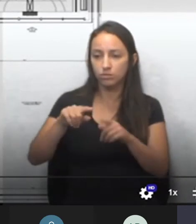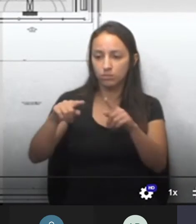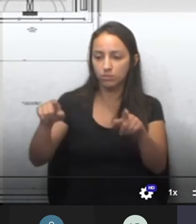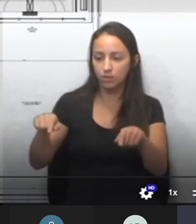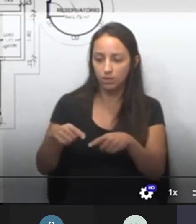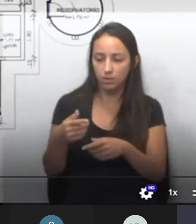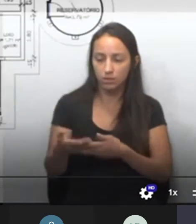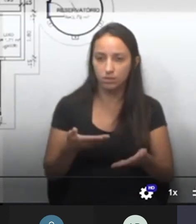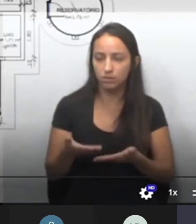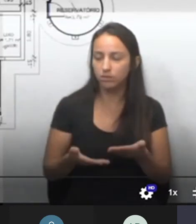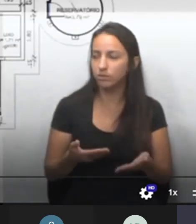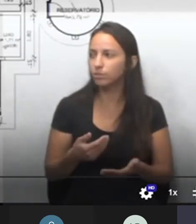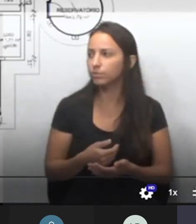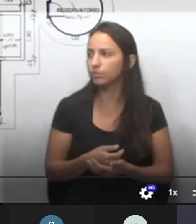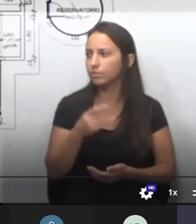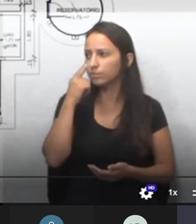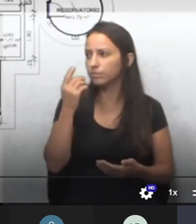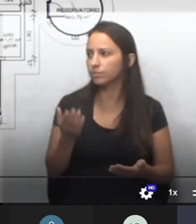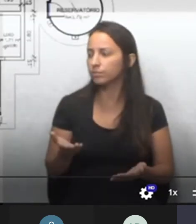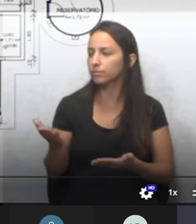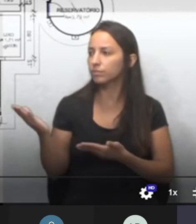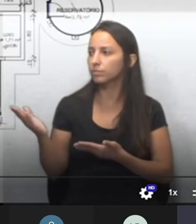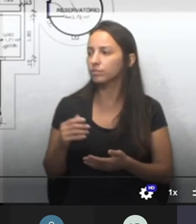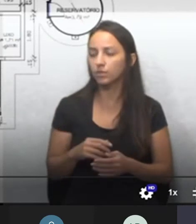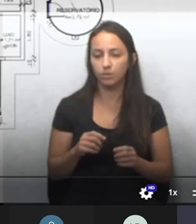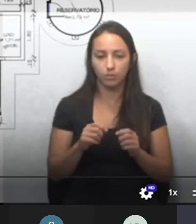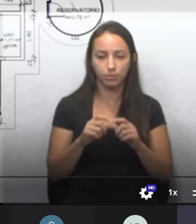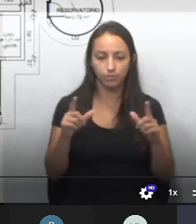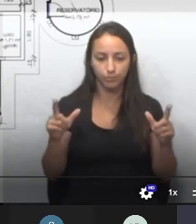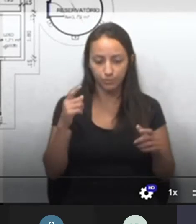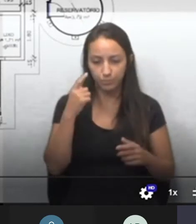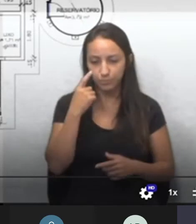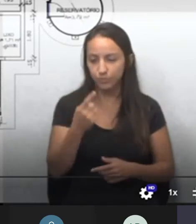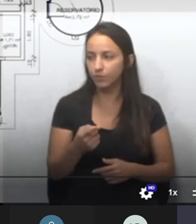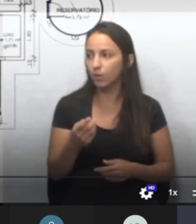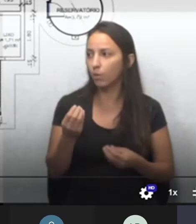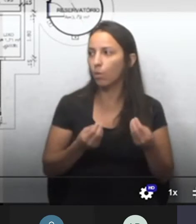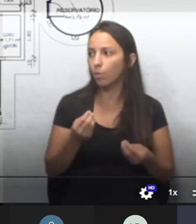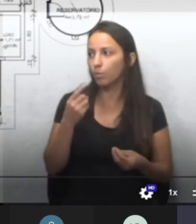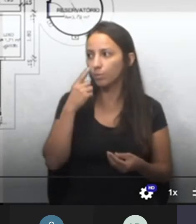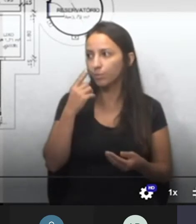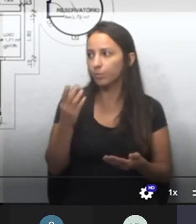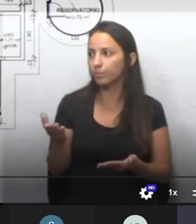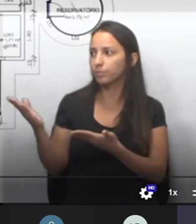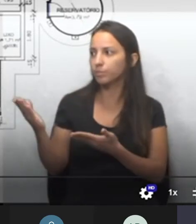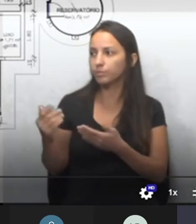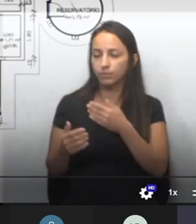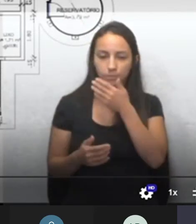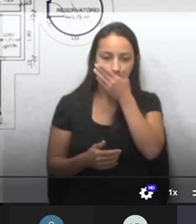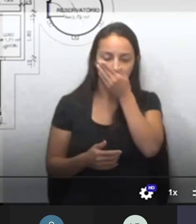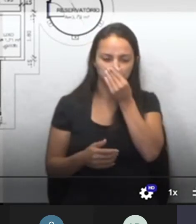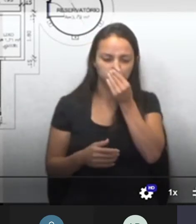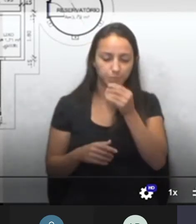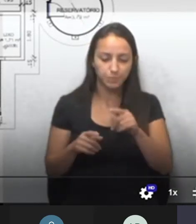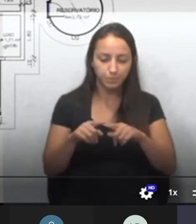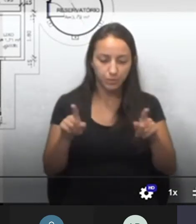daqui do serviço, certo? E esse ambiente de serviços, então, mais aproximado é dessa maneira.